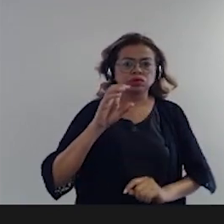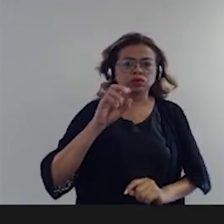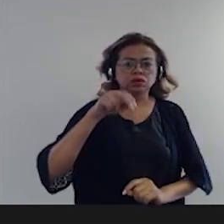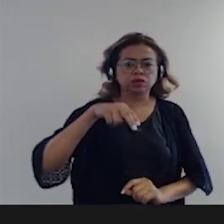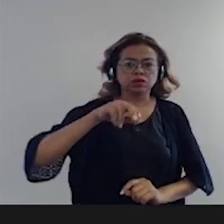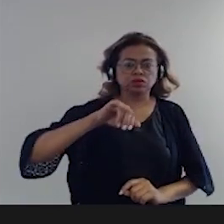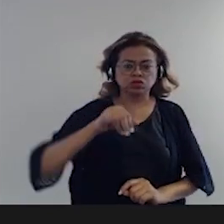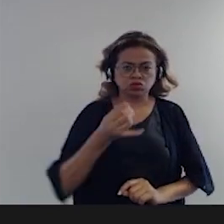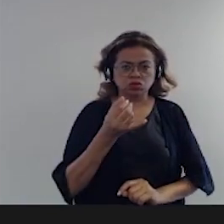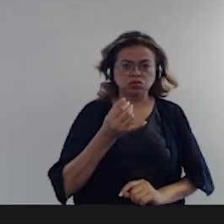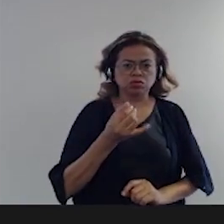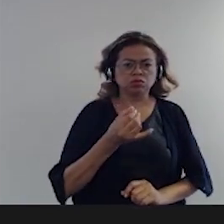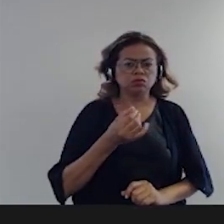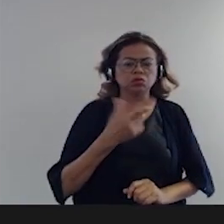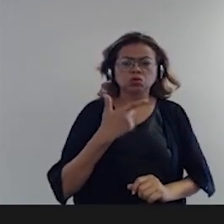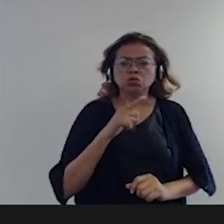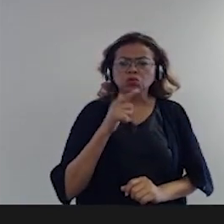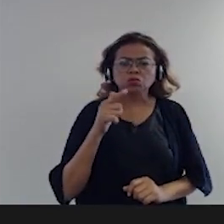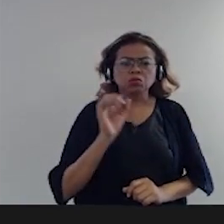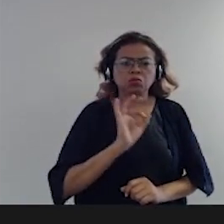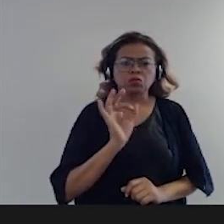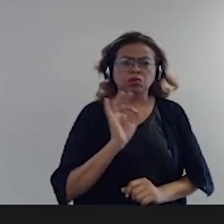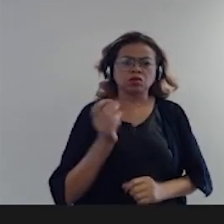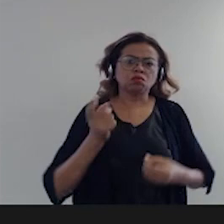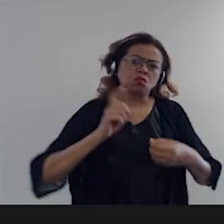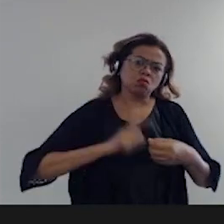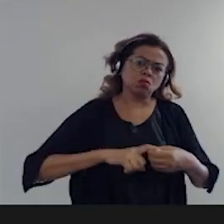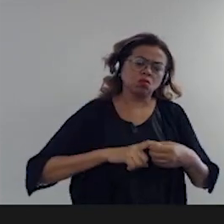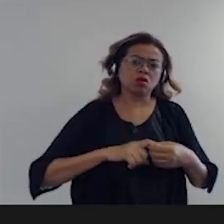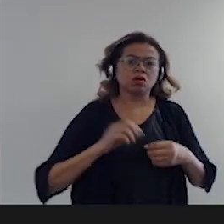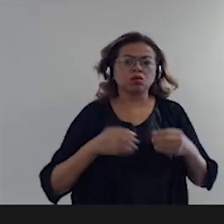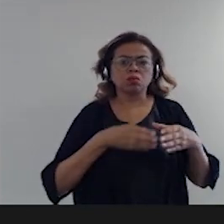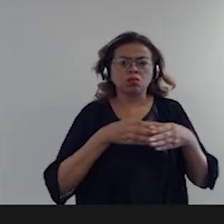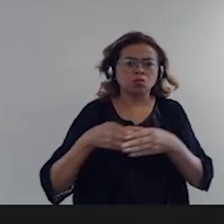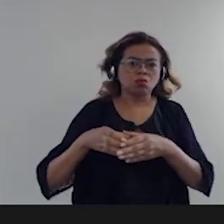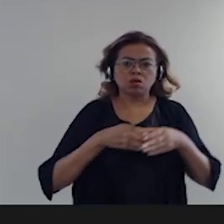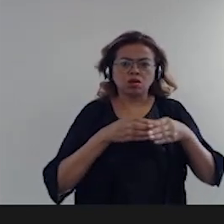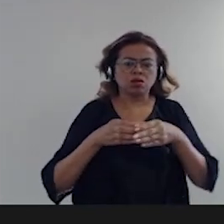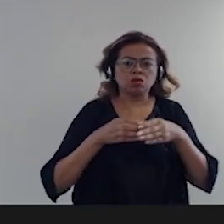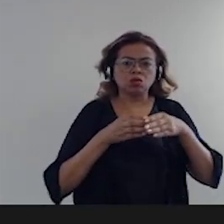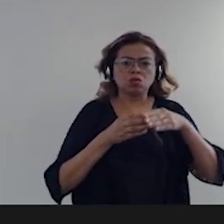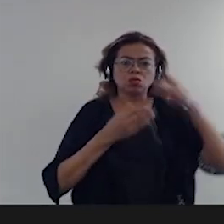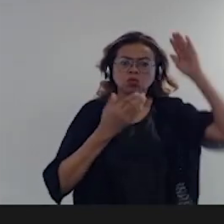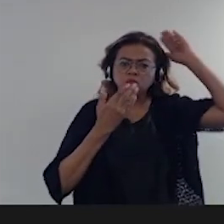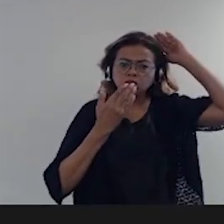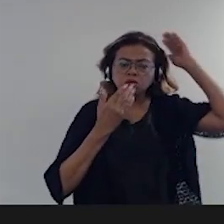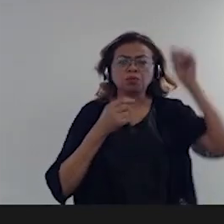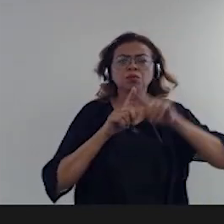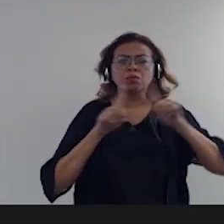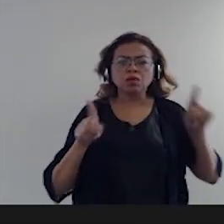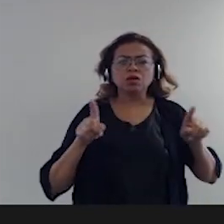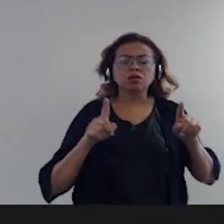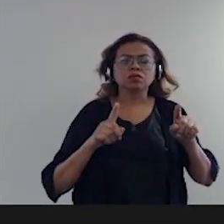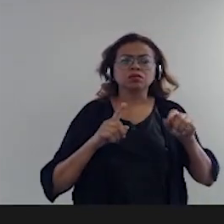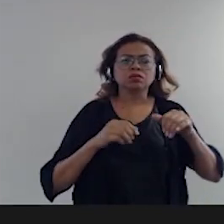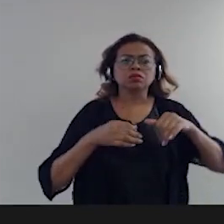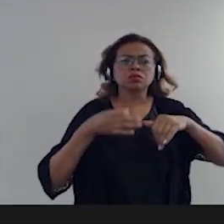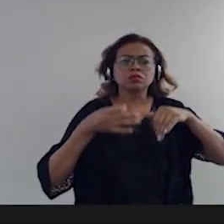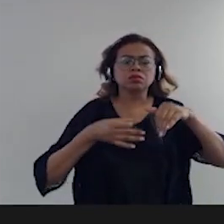à questão dos indígenas, mas temos decisões do Supremo que